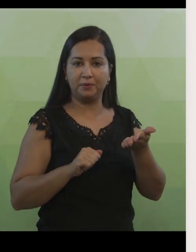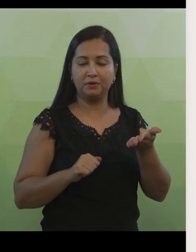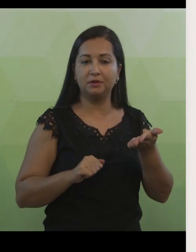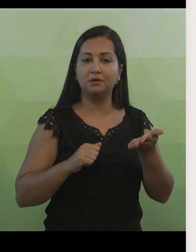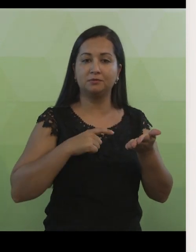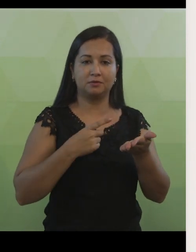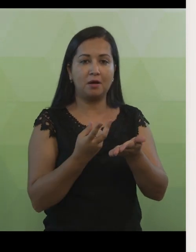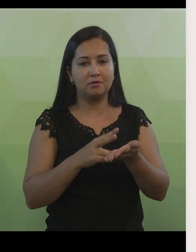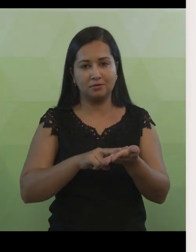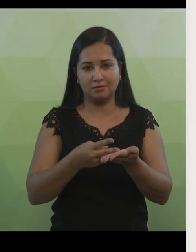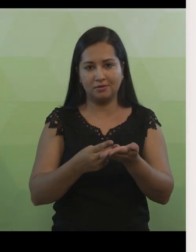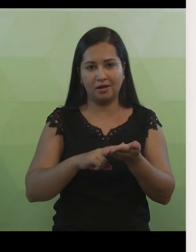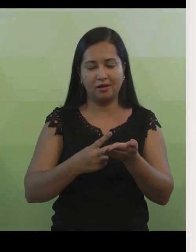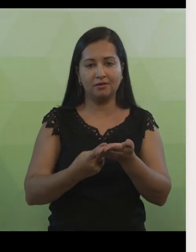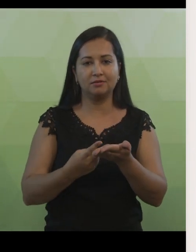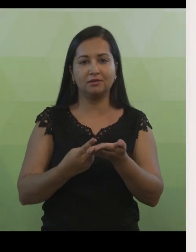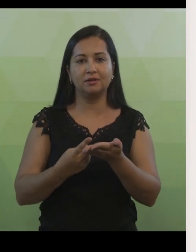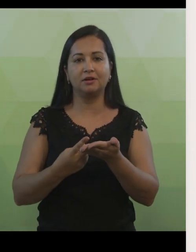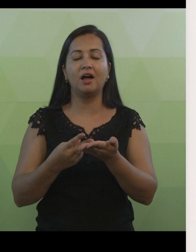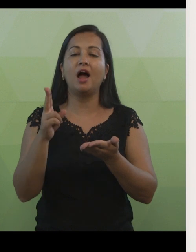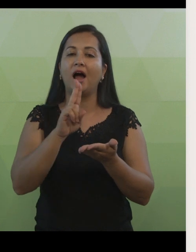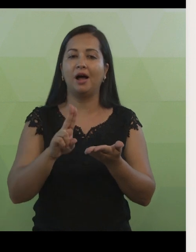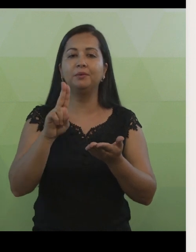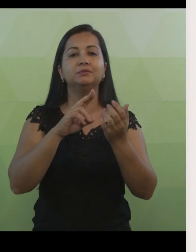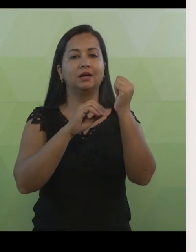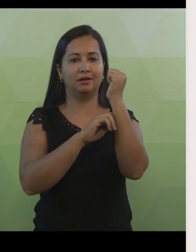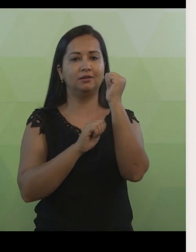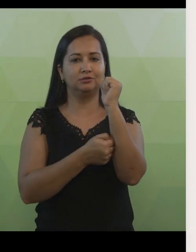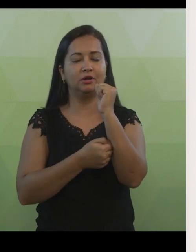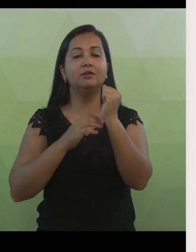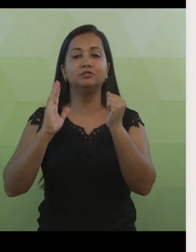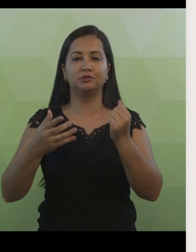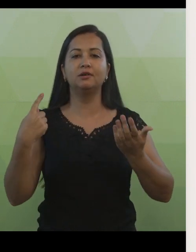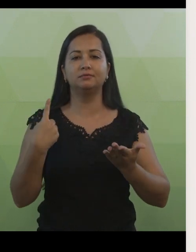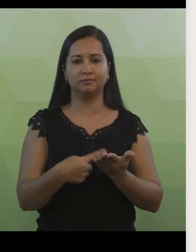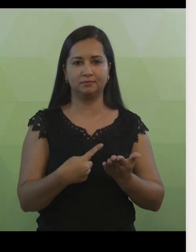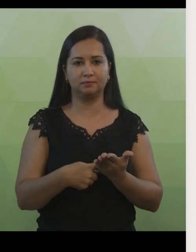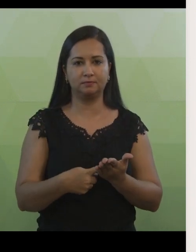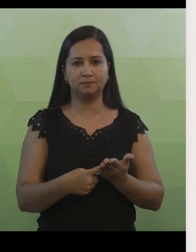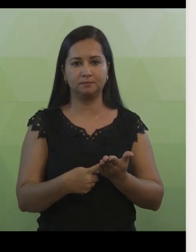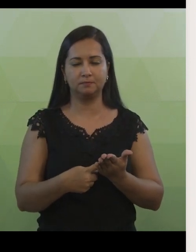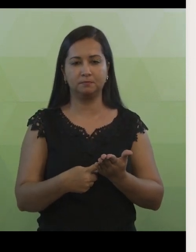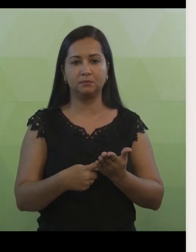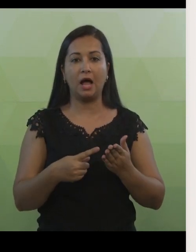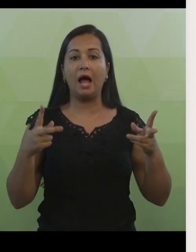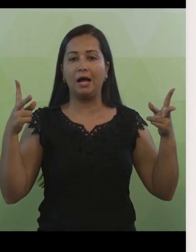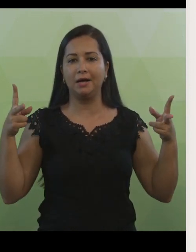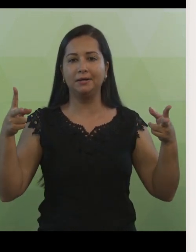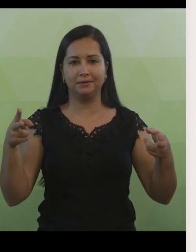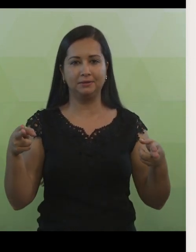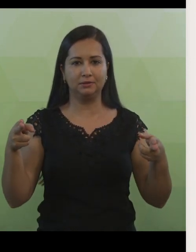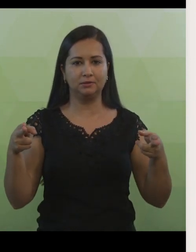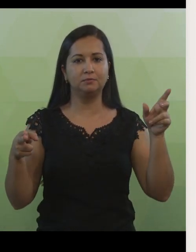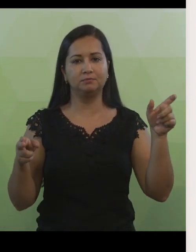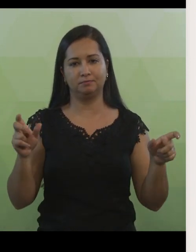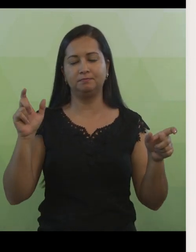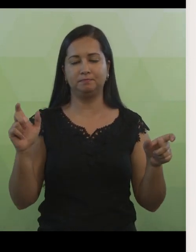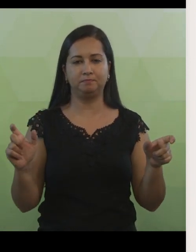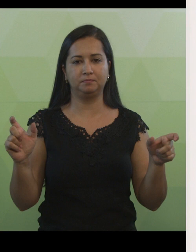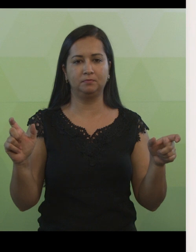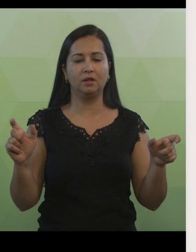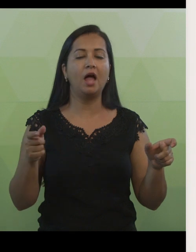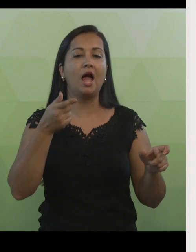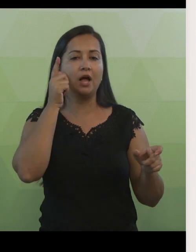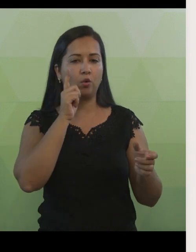decodificar e, para isso, vai utilizar a chave que foi definida, a mesma chave que foi definida para a criptografia. Aí